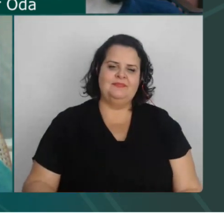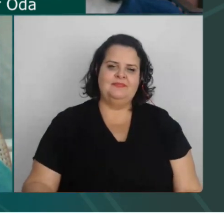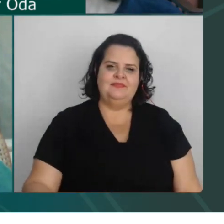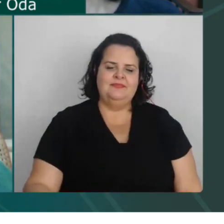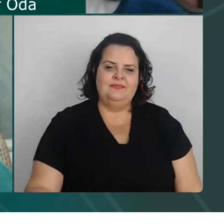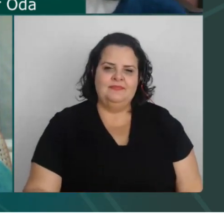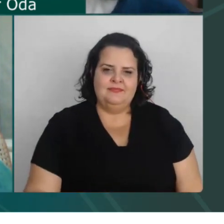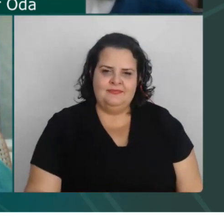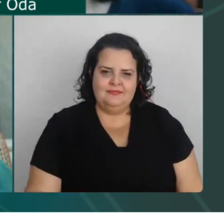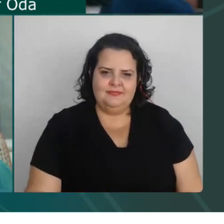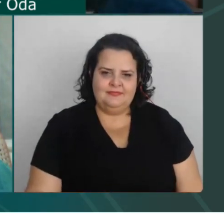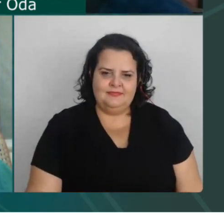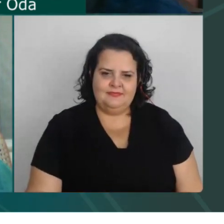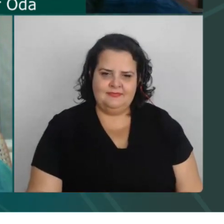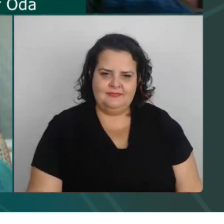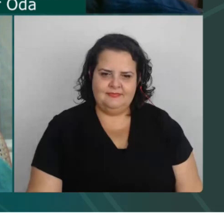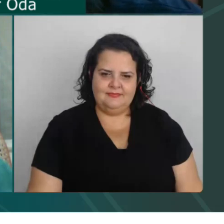Até.